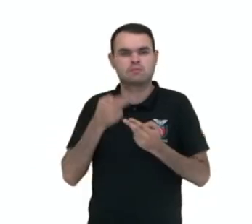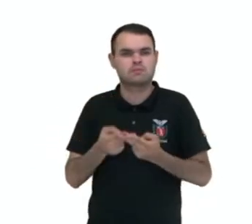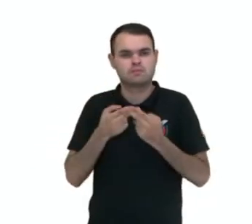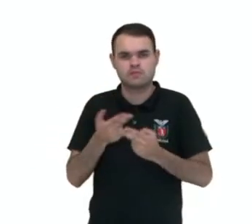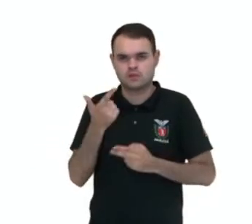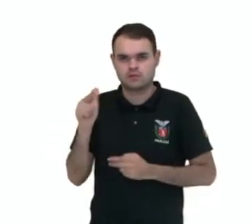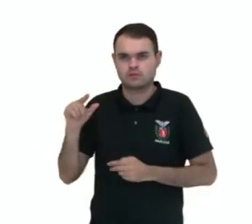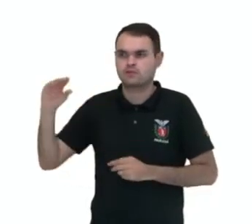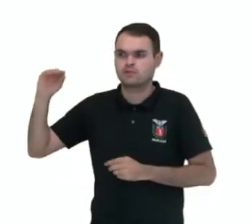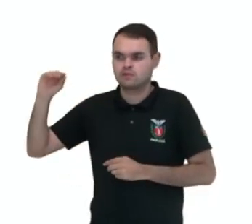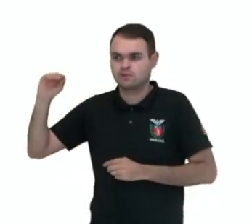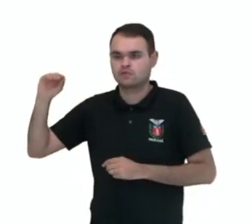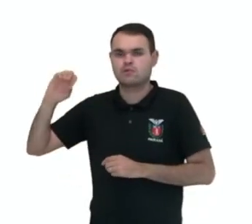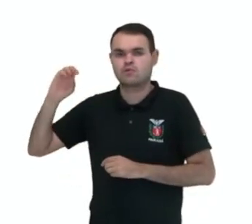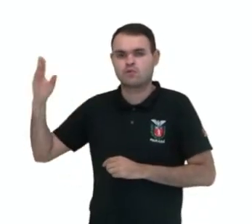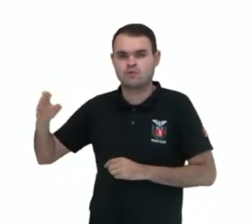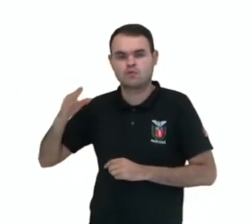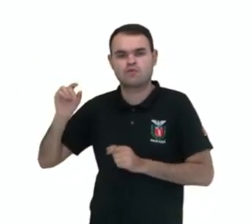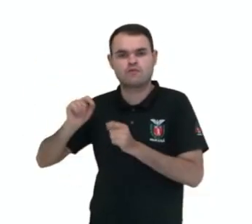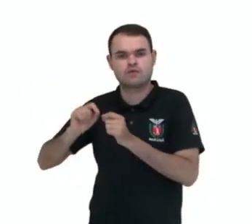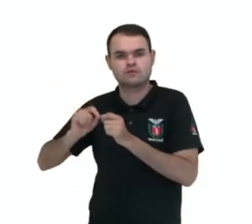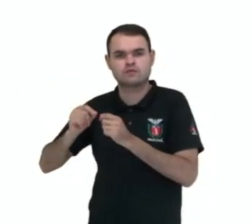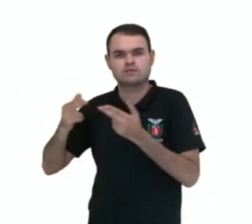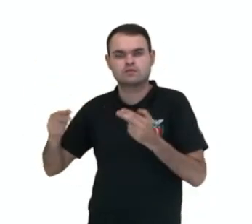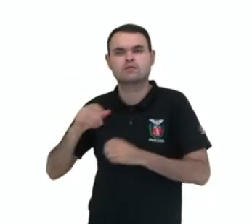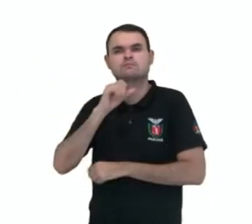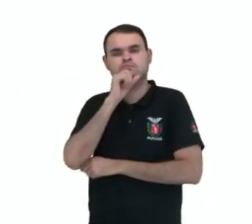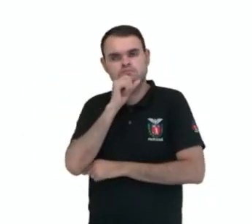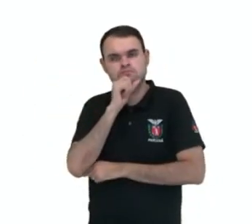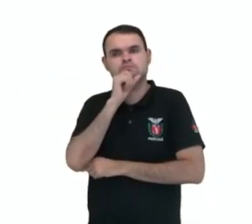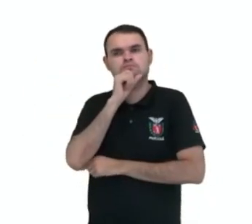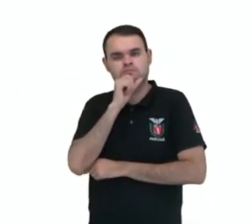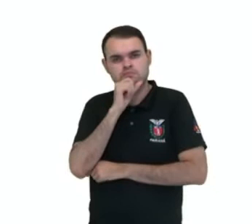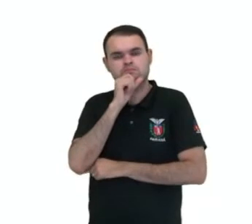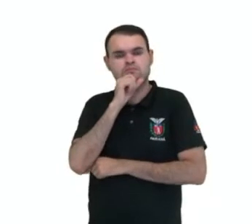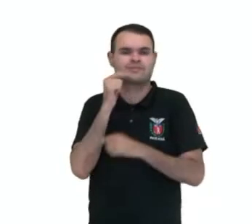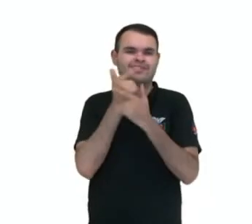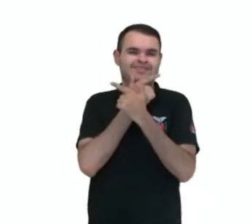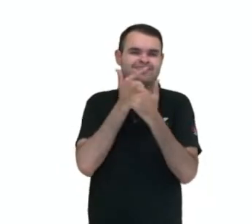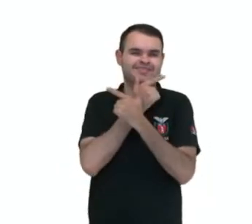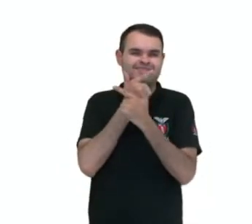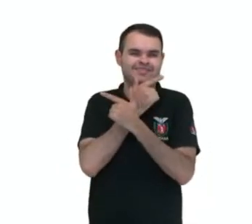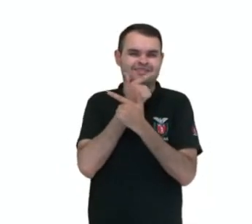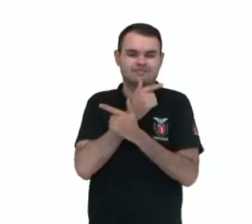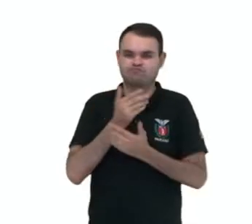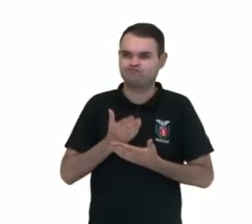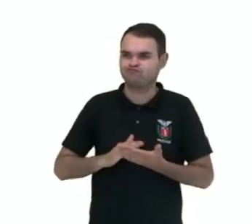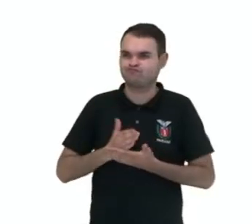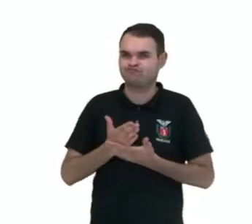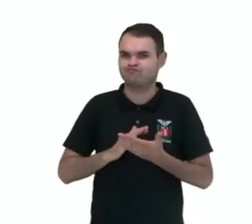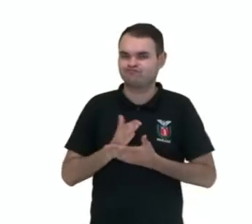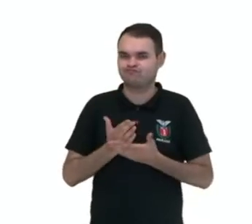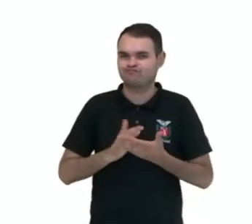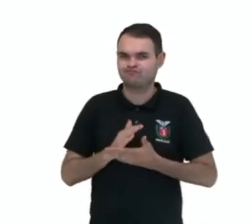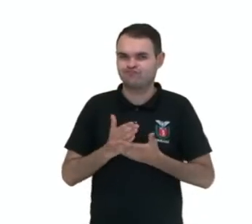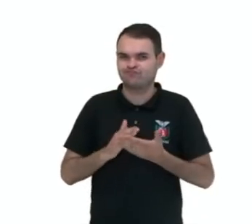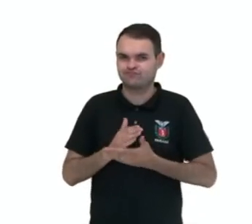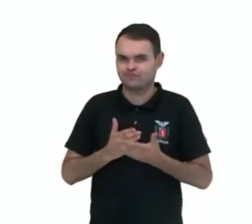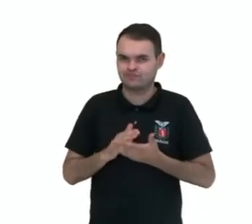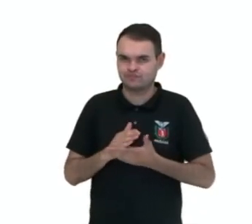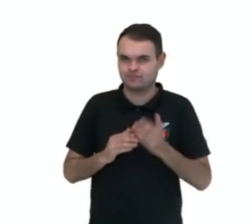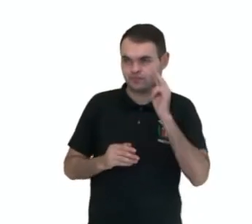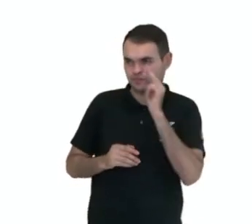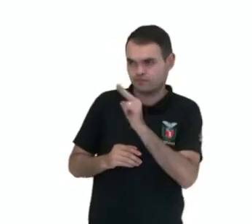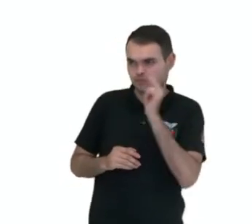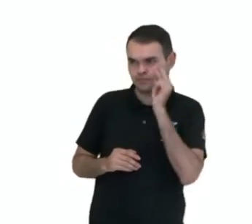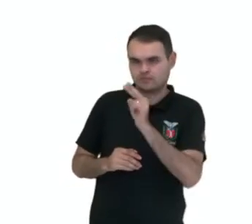uma falava ou ficava fazendo e ria. Ninguém aguentava ficar assim